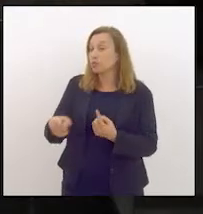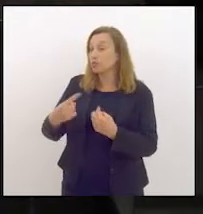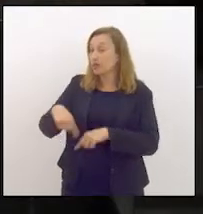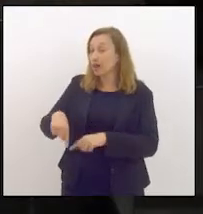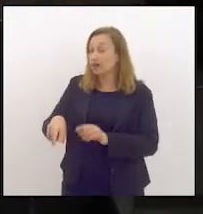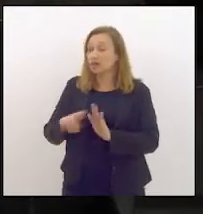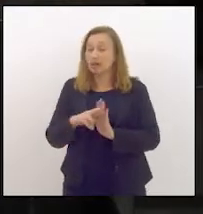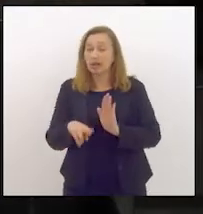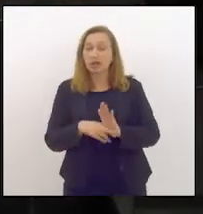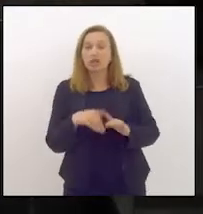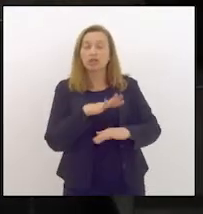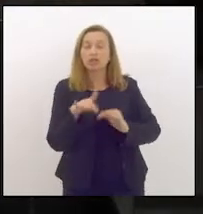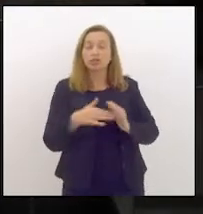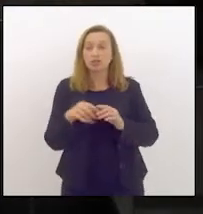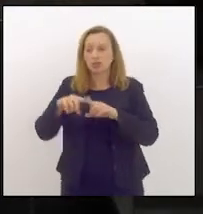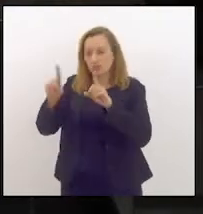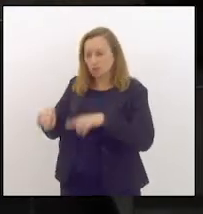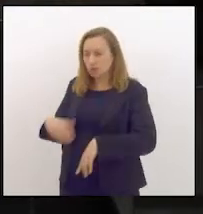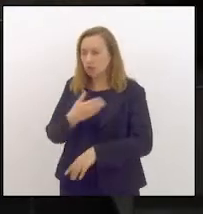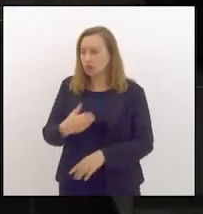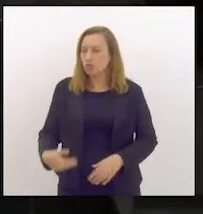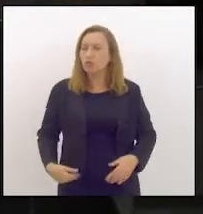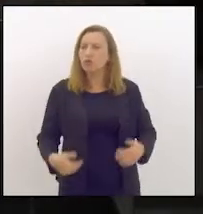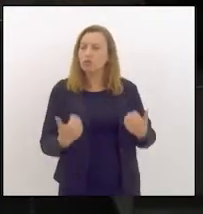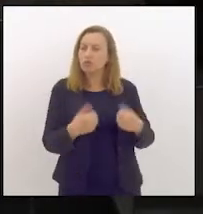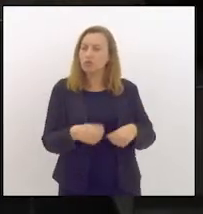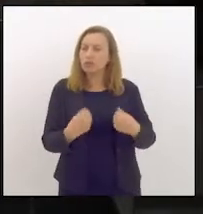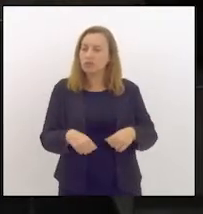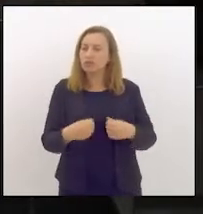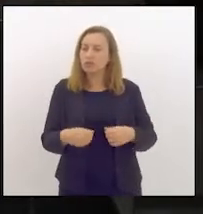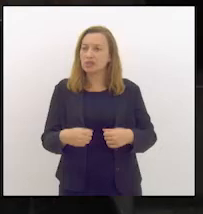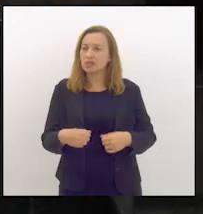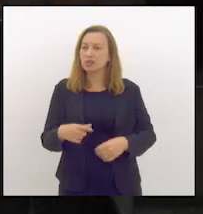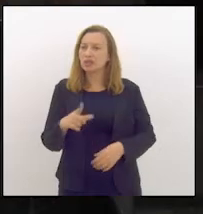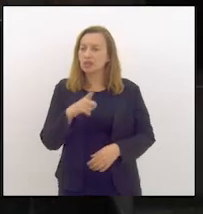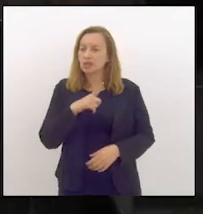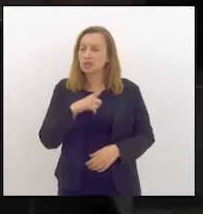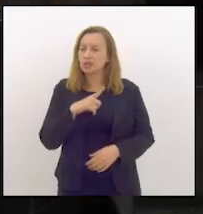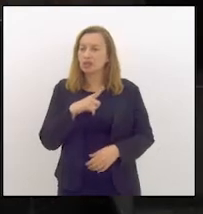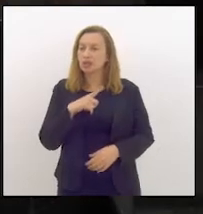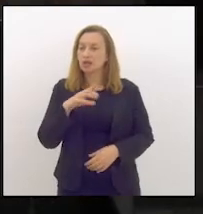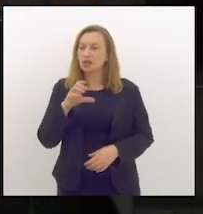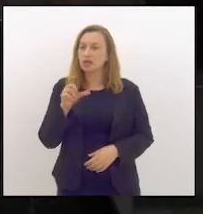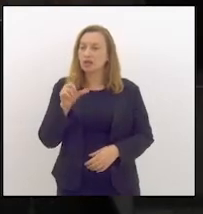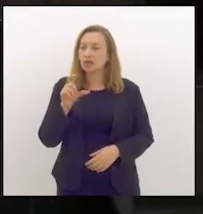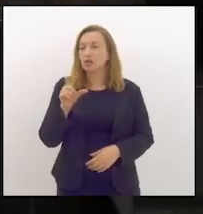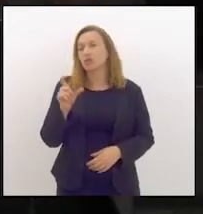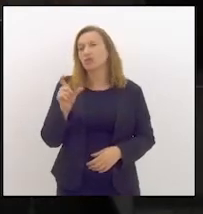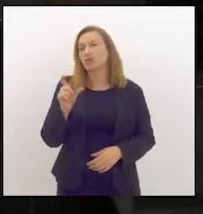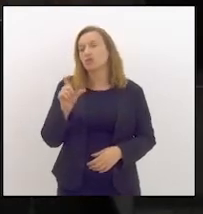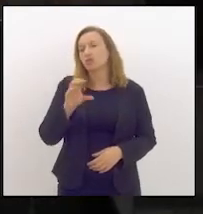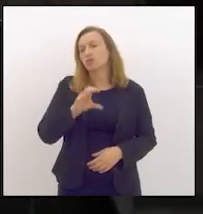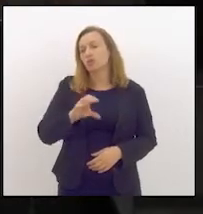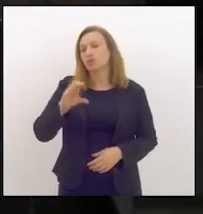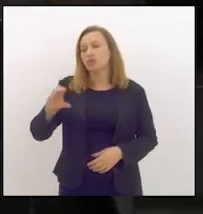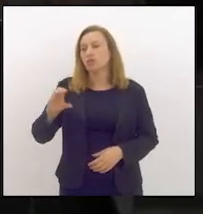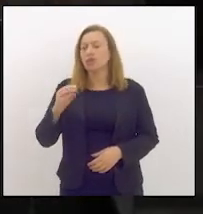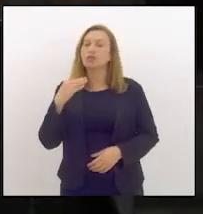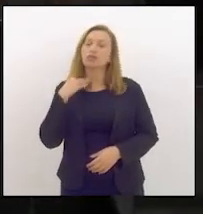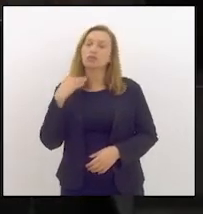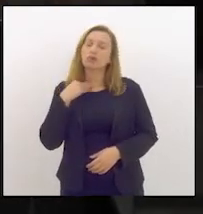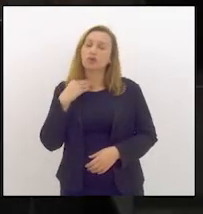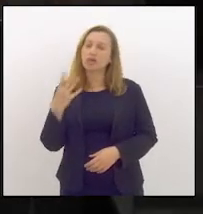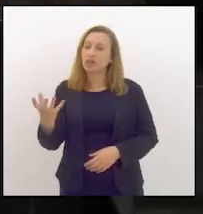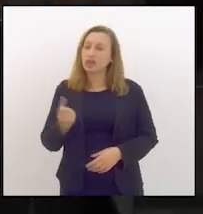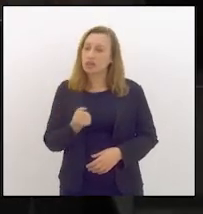que todo servidor público tem que abrir conta bancária e receber no banco tudo aquilo